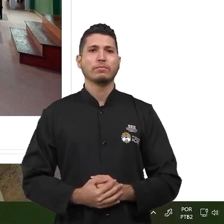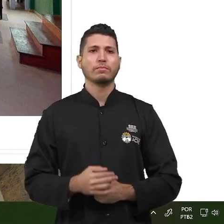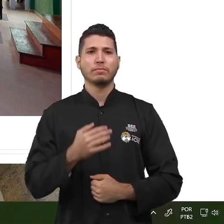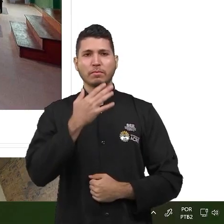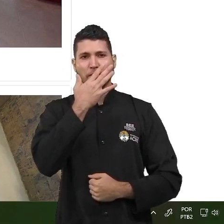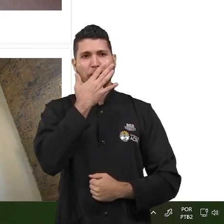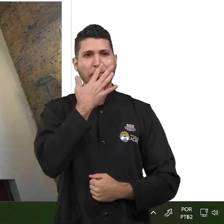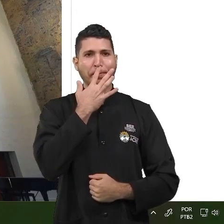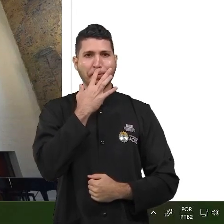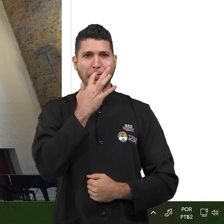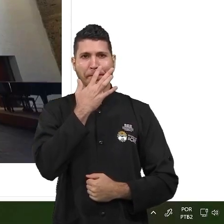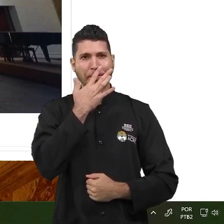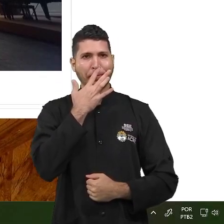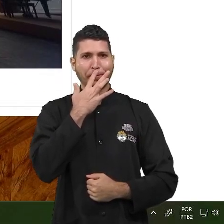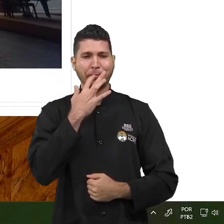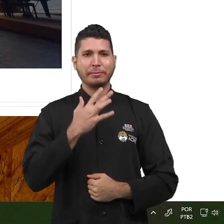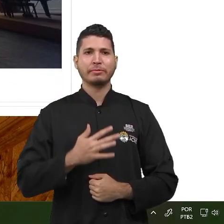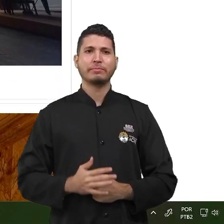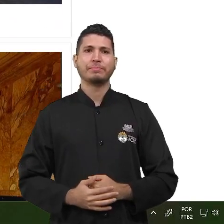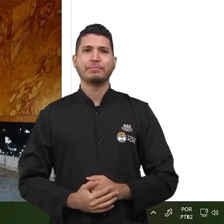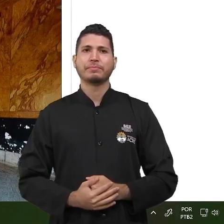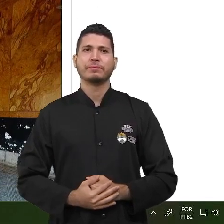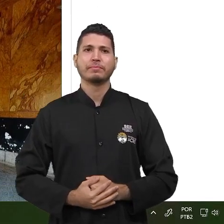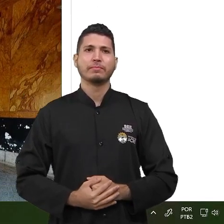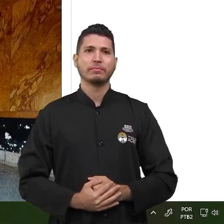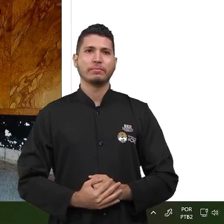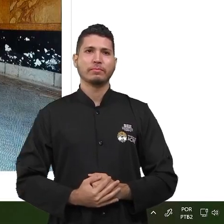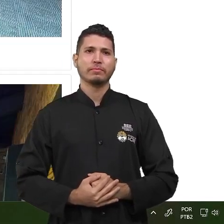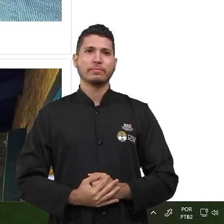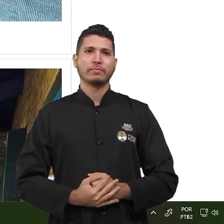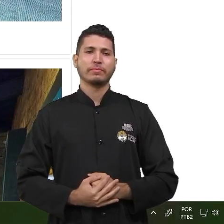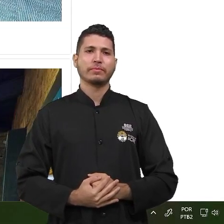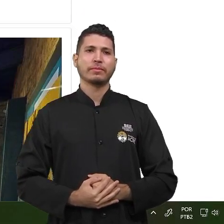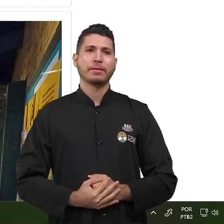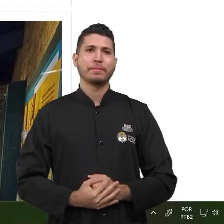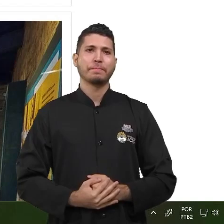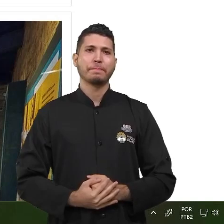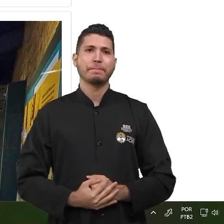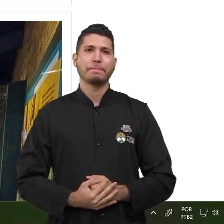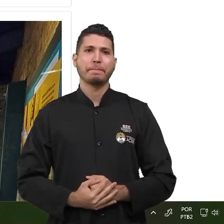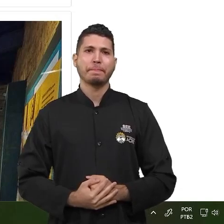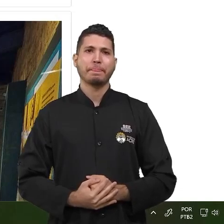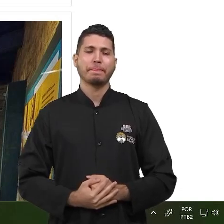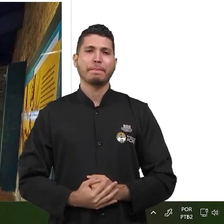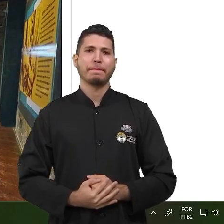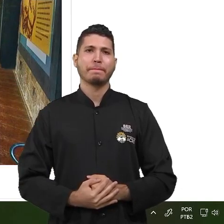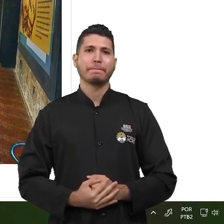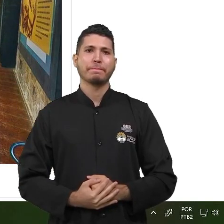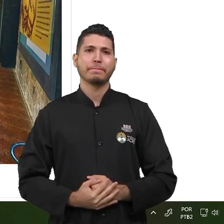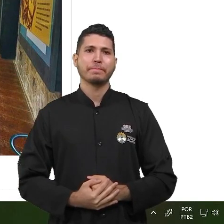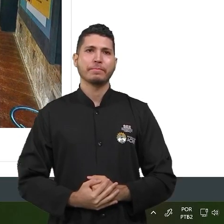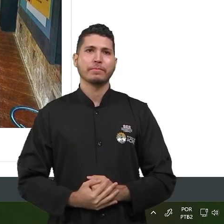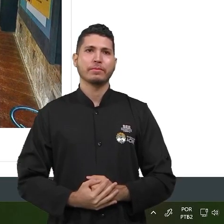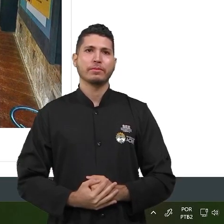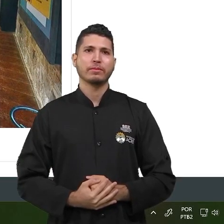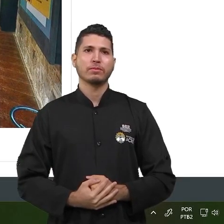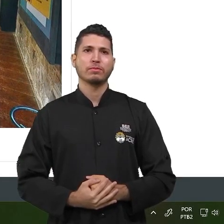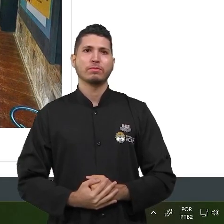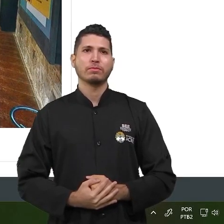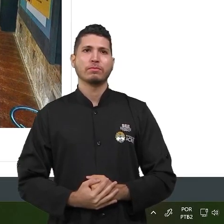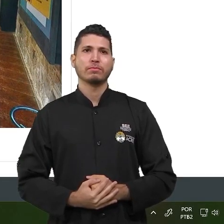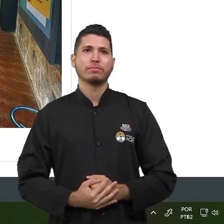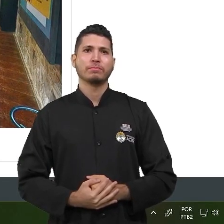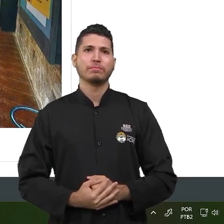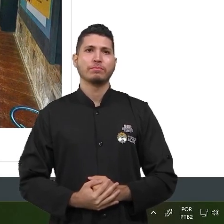do Marajó e Igreja Santo Alexandre, e tem também, ó, Museu do Pará, que traz informações sobre o